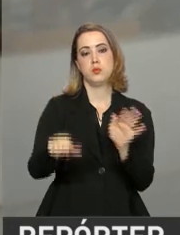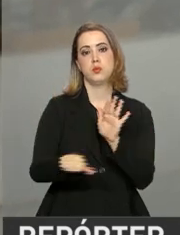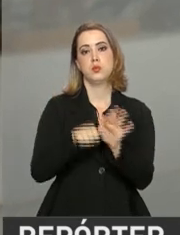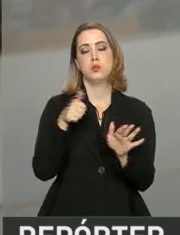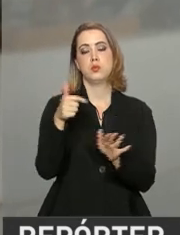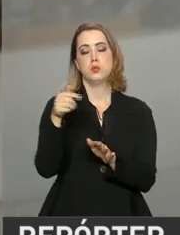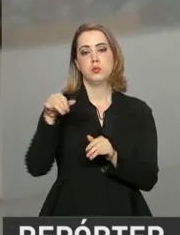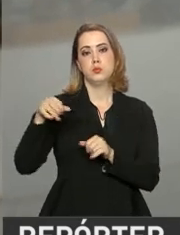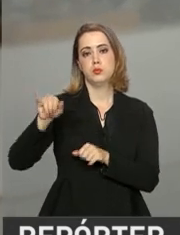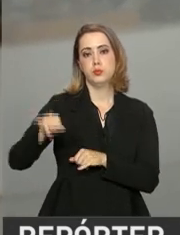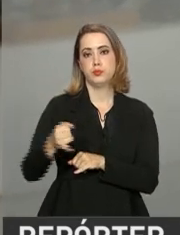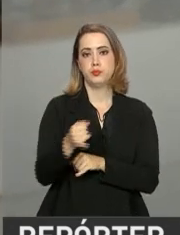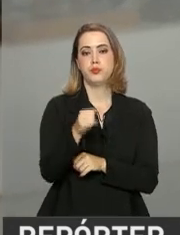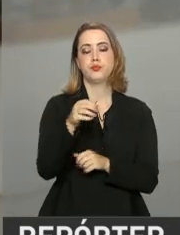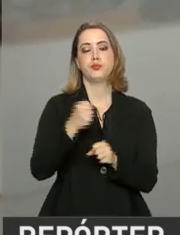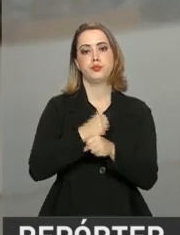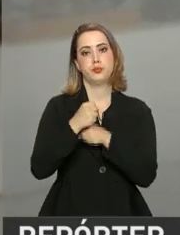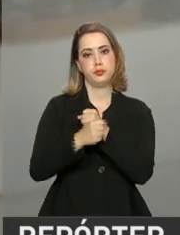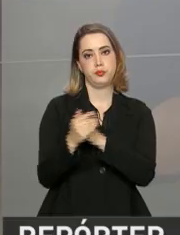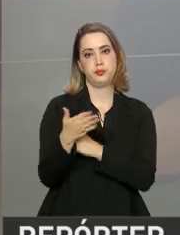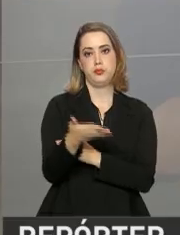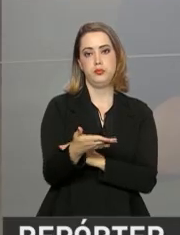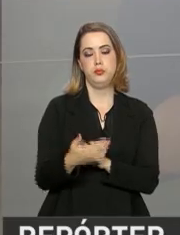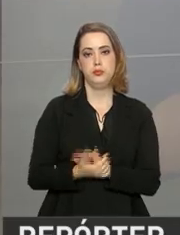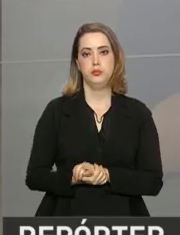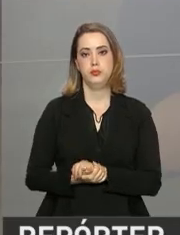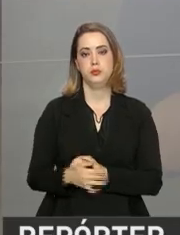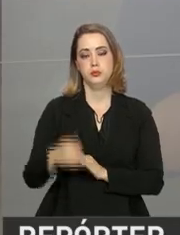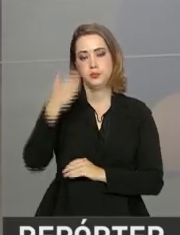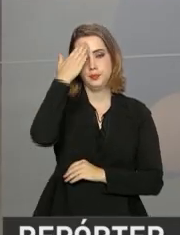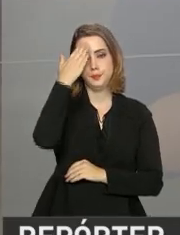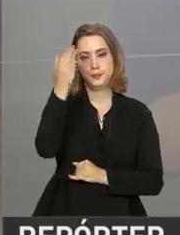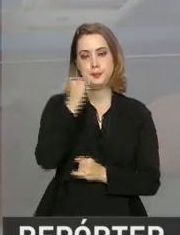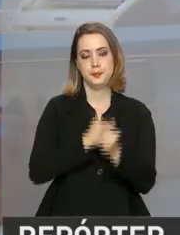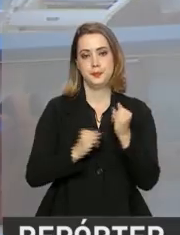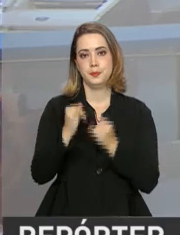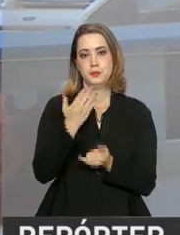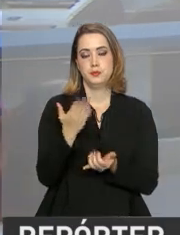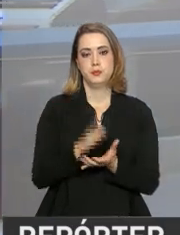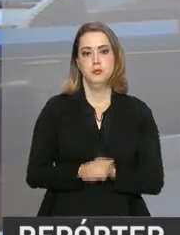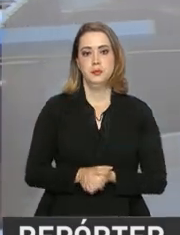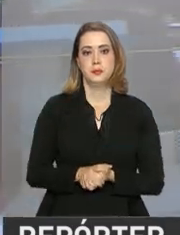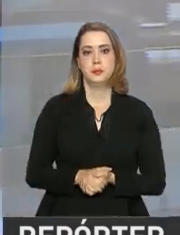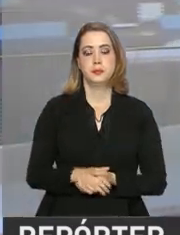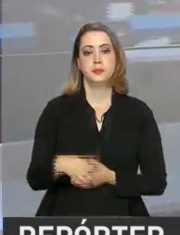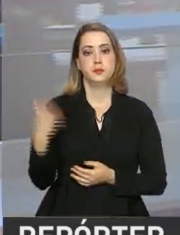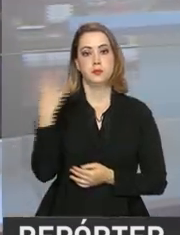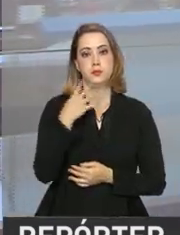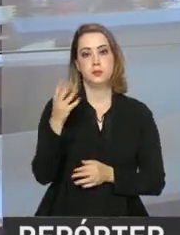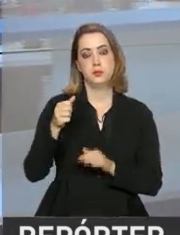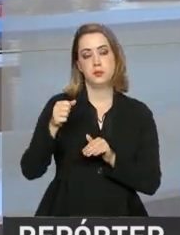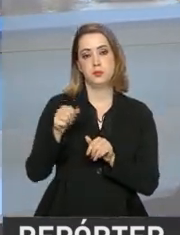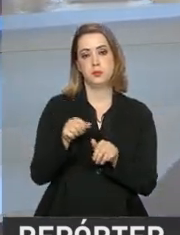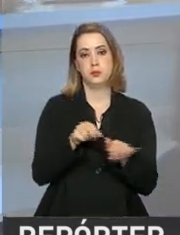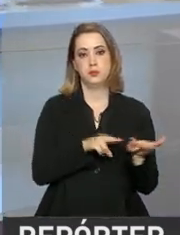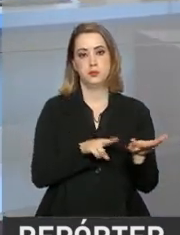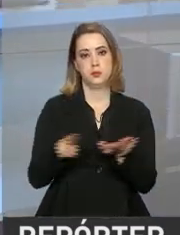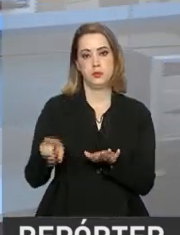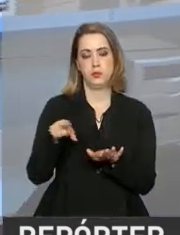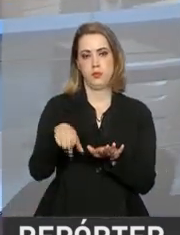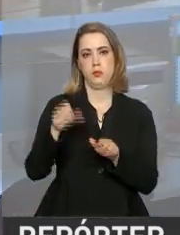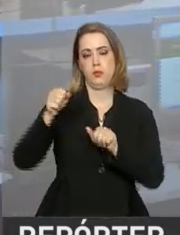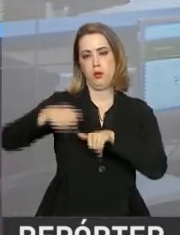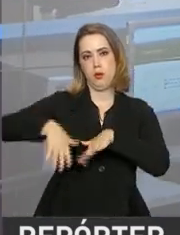de 2017 José Luiz Obrigado Luana pelas informações e na quarta semana de Setembro o Brasil